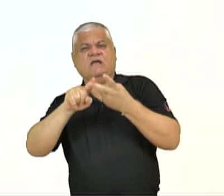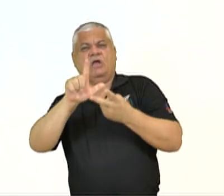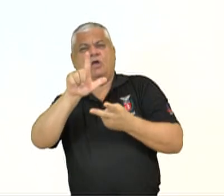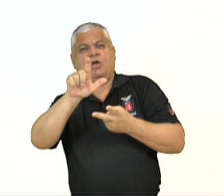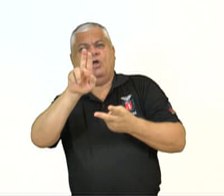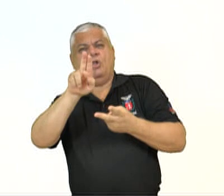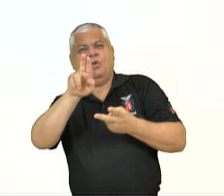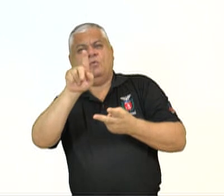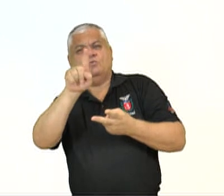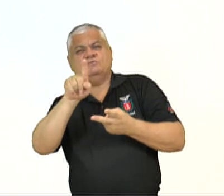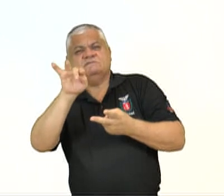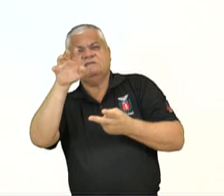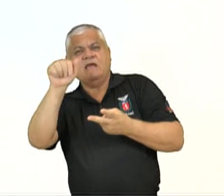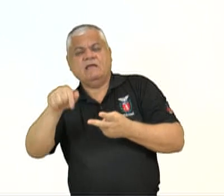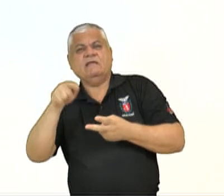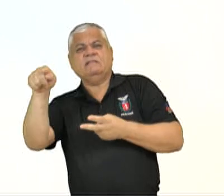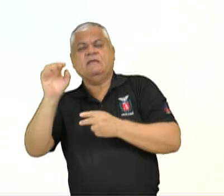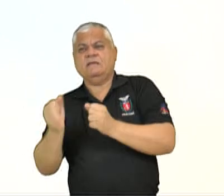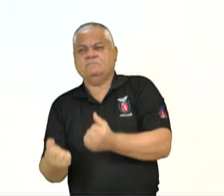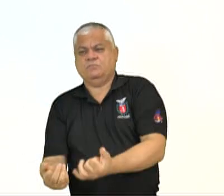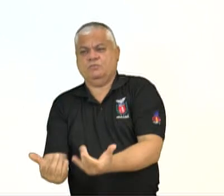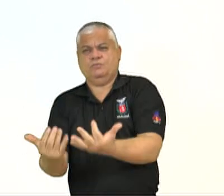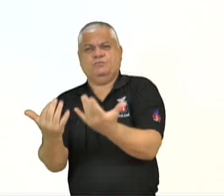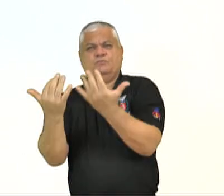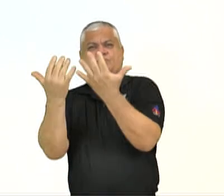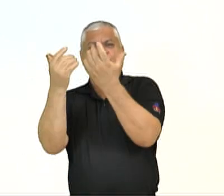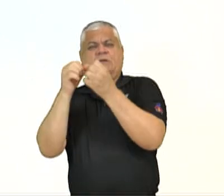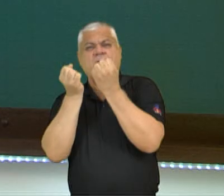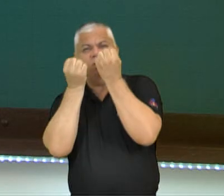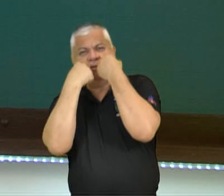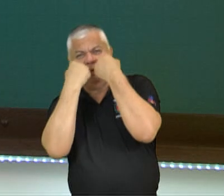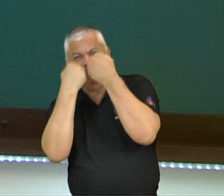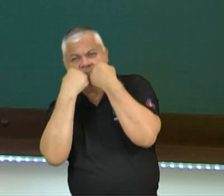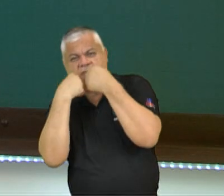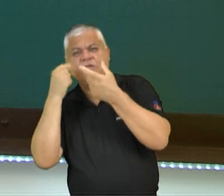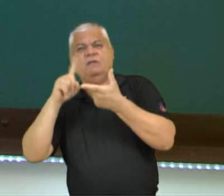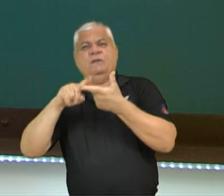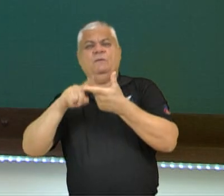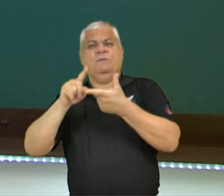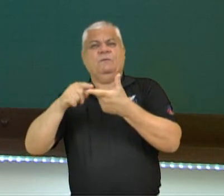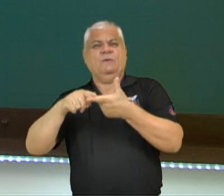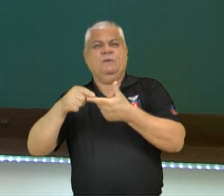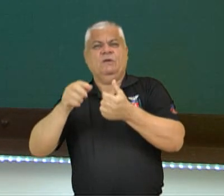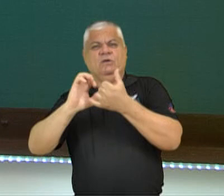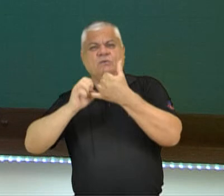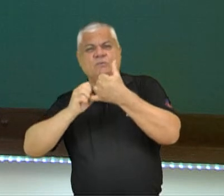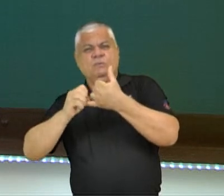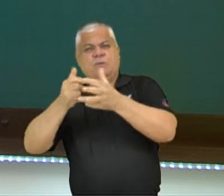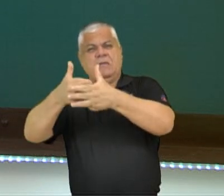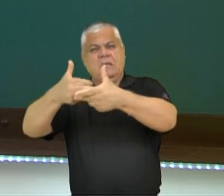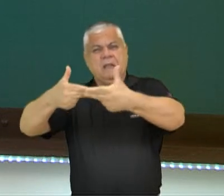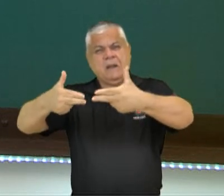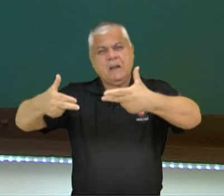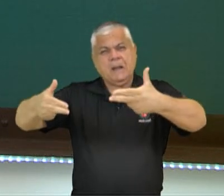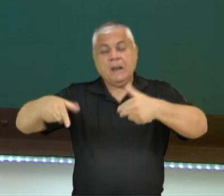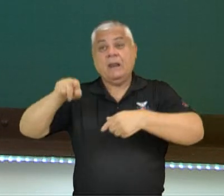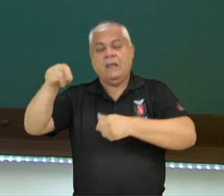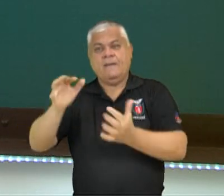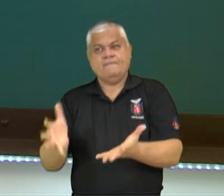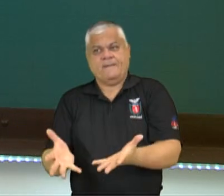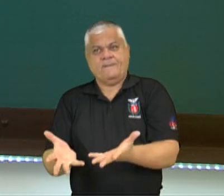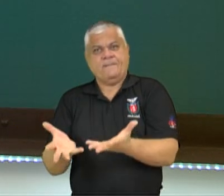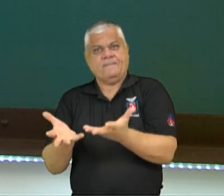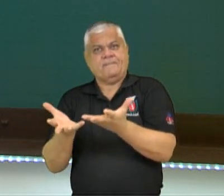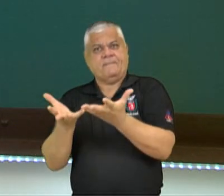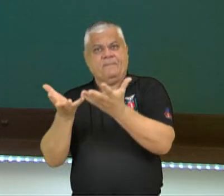por exemplo, a plantação de monoculturas, e isso então influenciou para que a ascensão econômica do